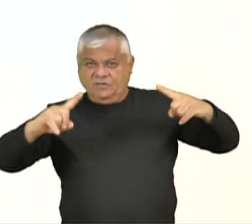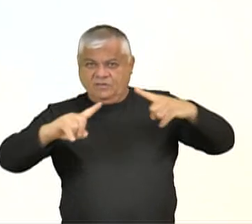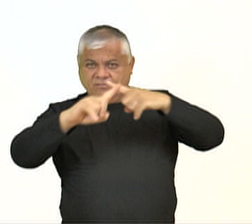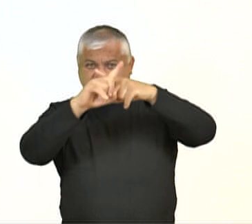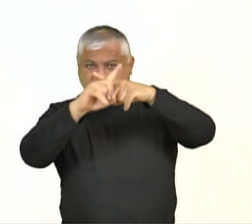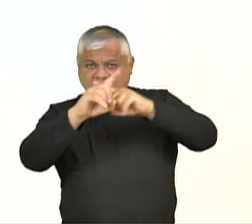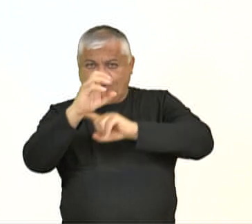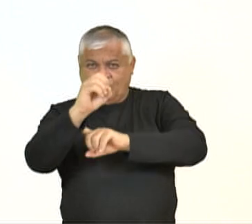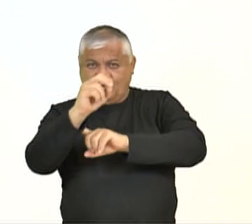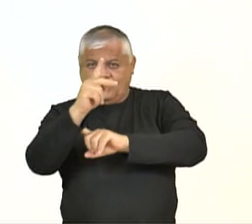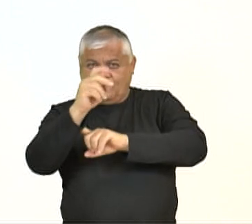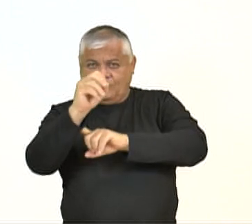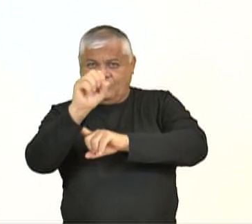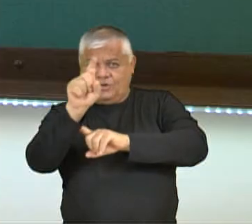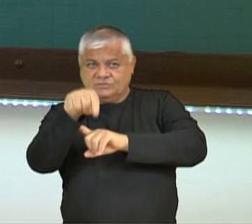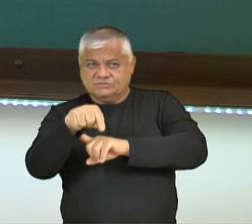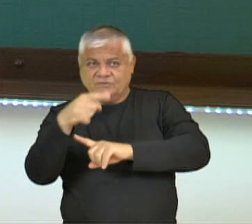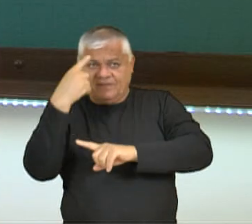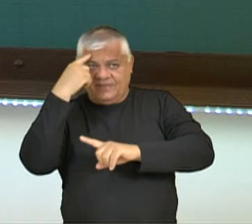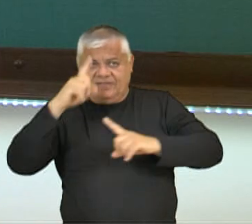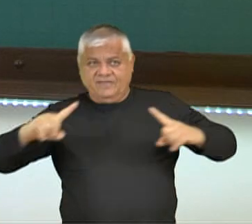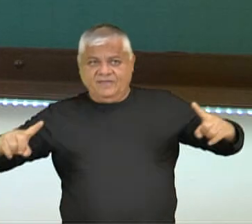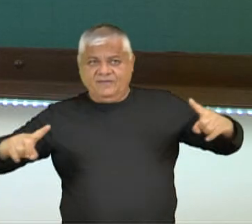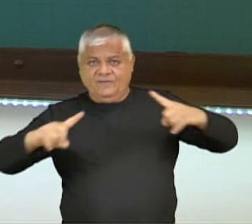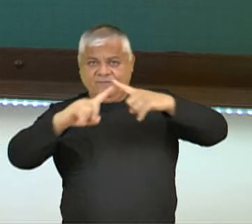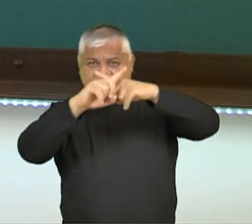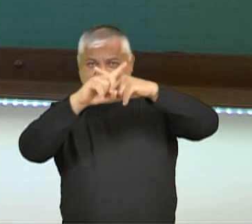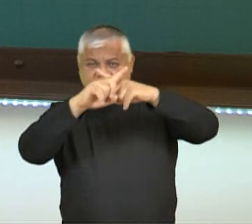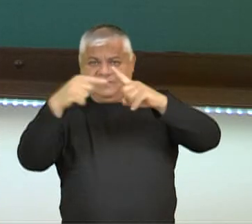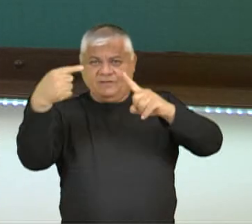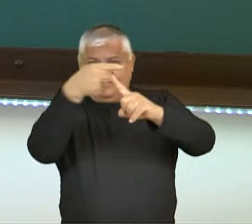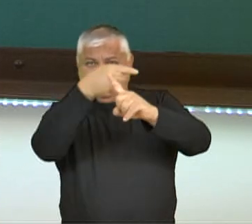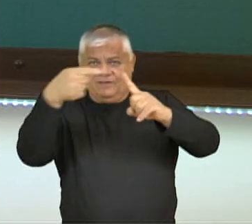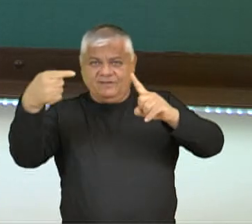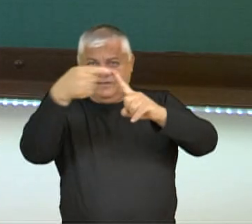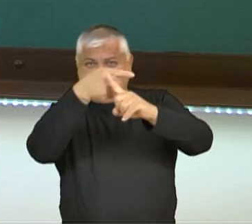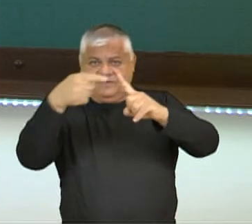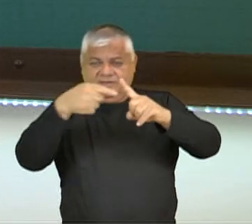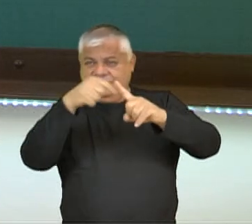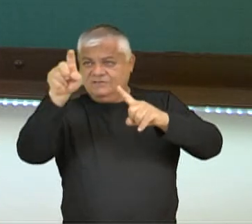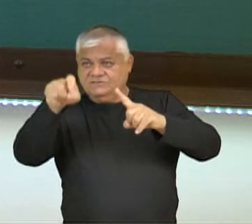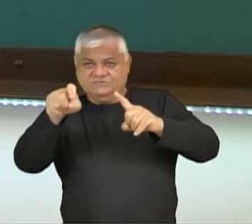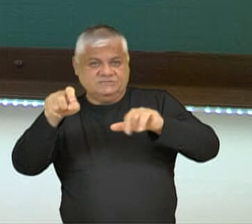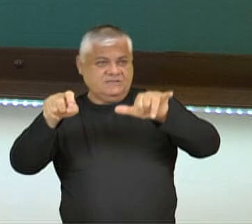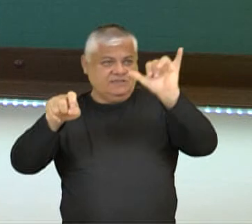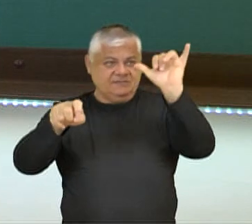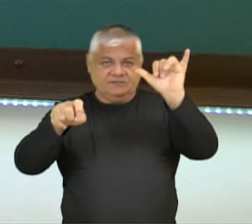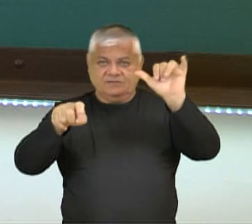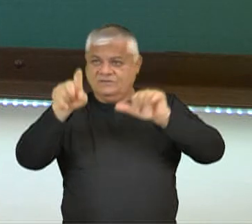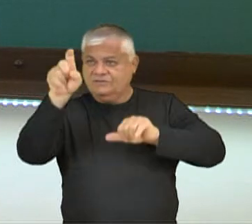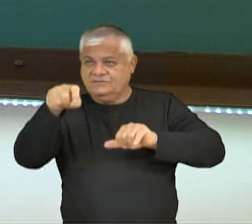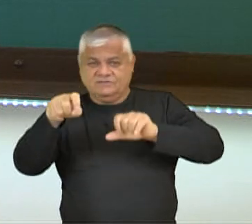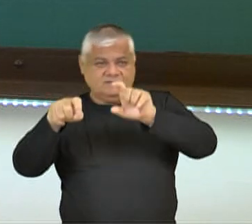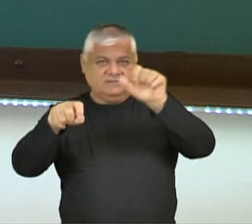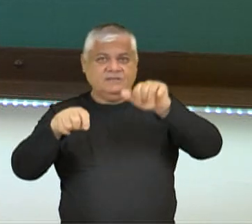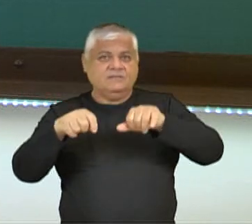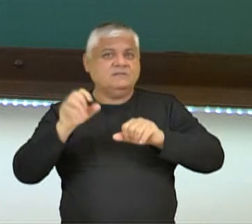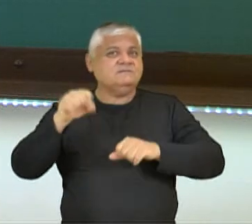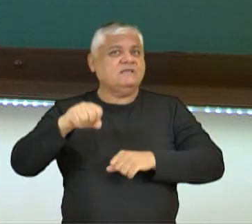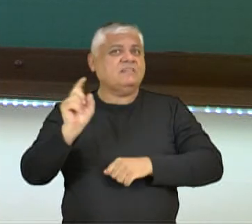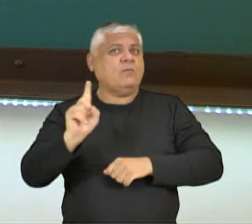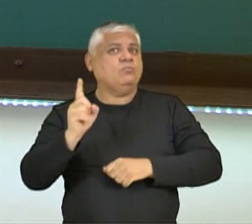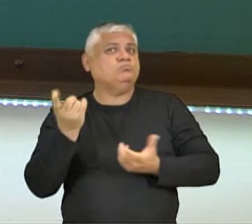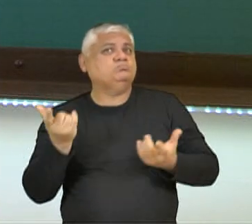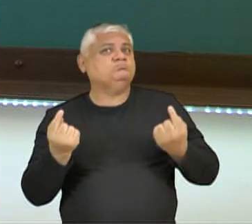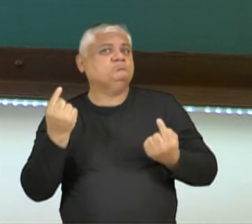pelo vértice? Ó, X e Y, o amarelinho aqui, ó. Sim ou não? O que você me diz? 2 segundos.